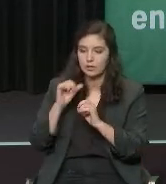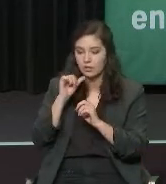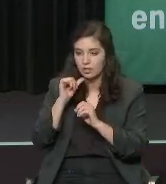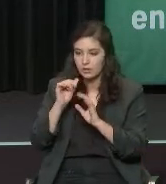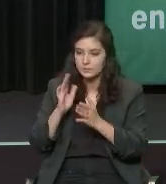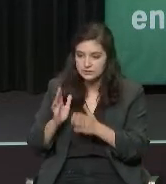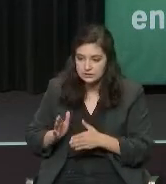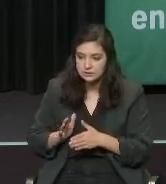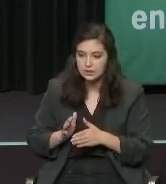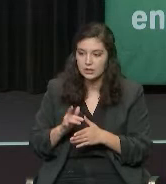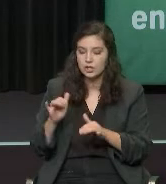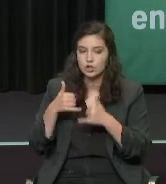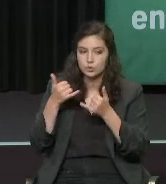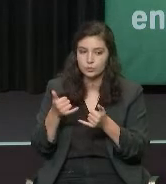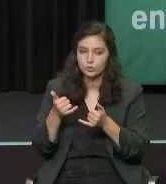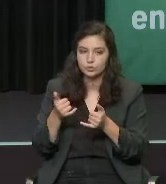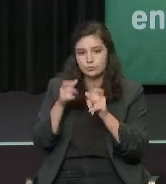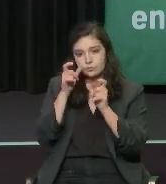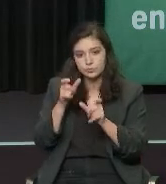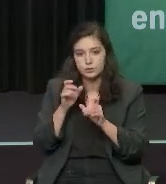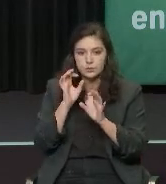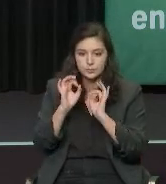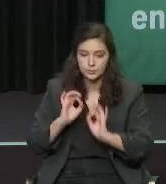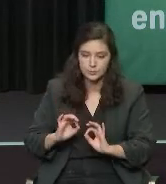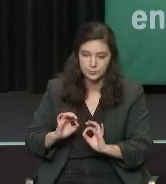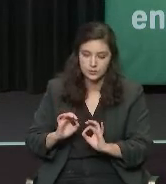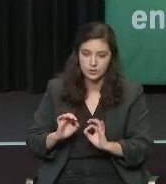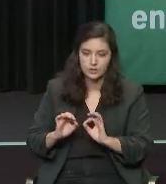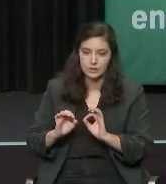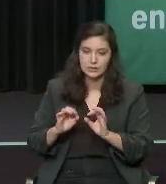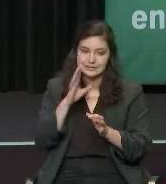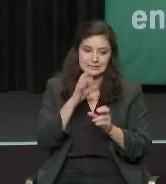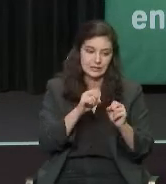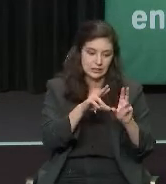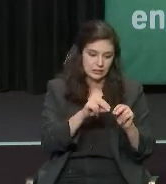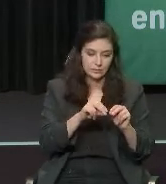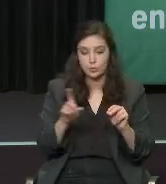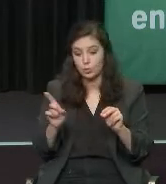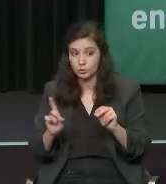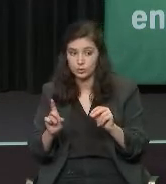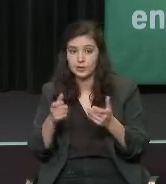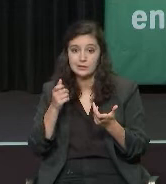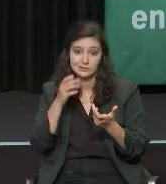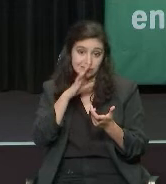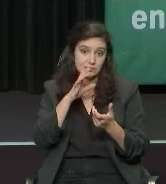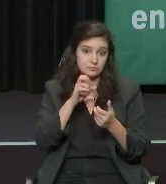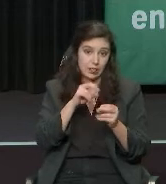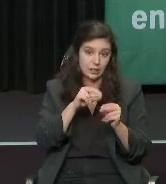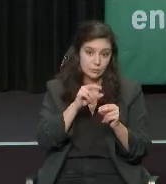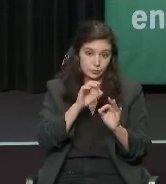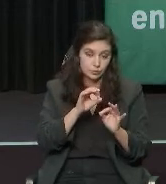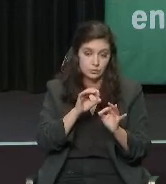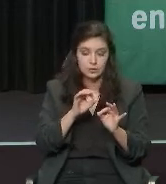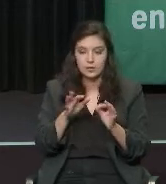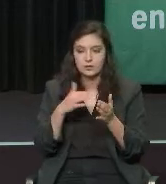que eles têm que ser tratados, e depois acompanhar esse tratamento dessa vegetação, se foi limpo, se não foi limpo, e conseguir mobilizar